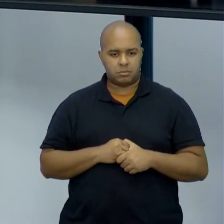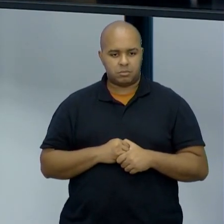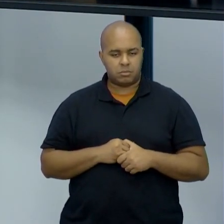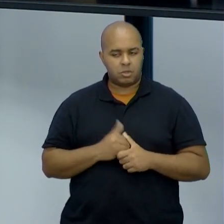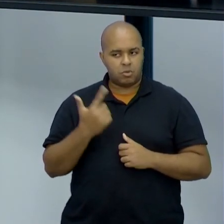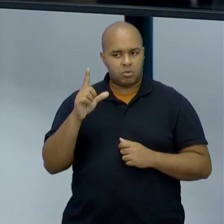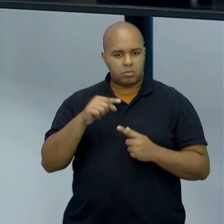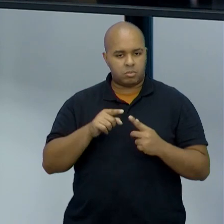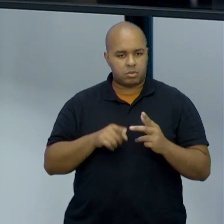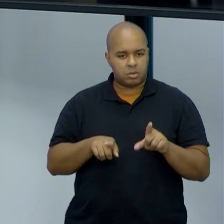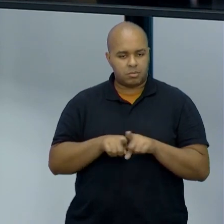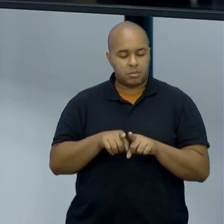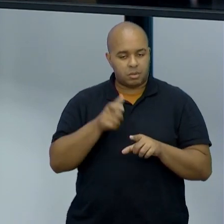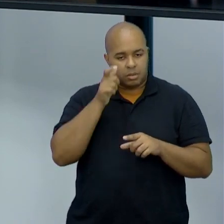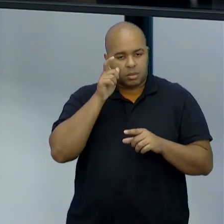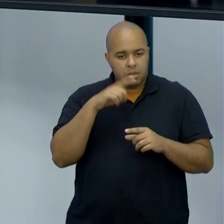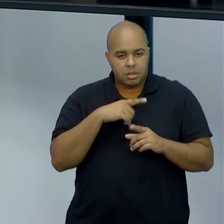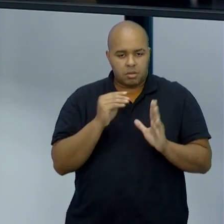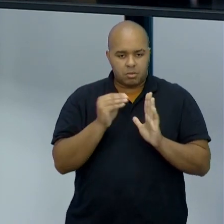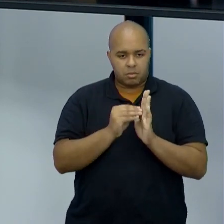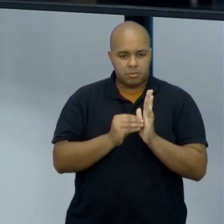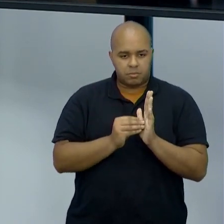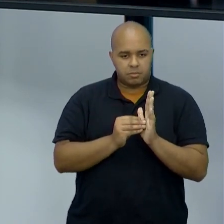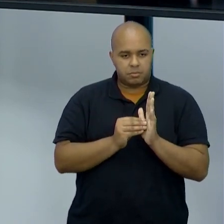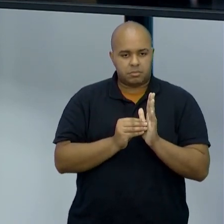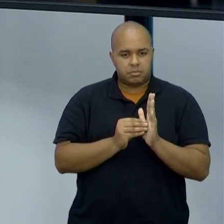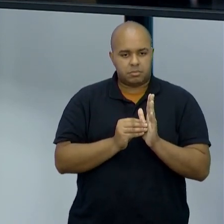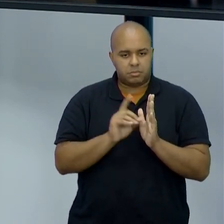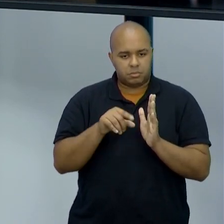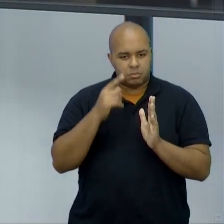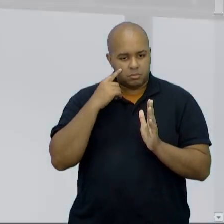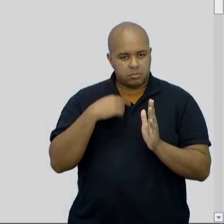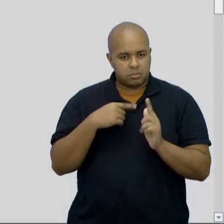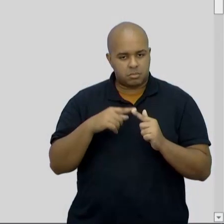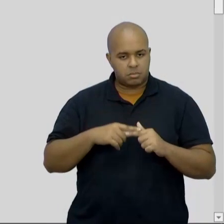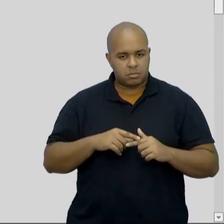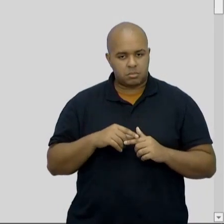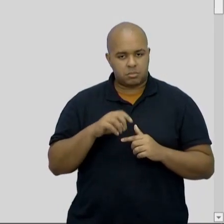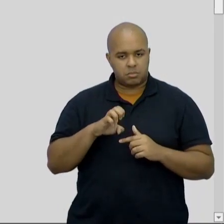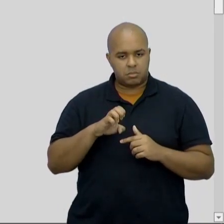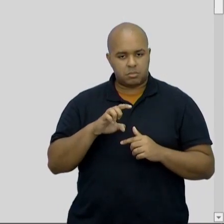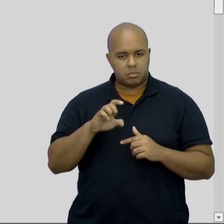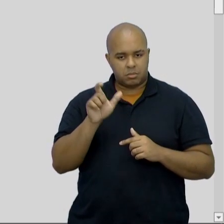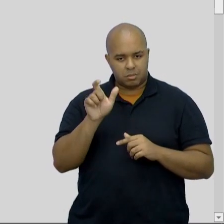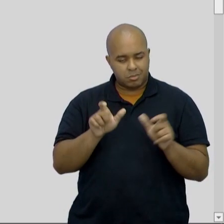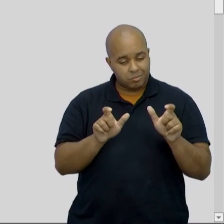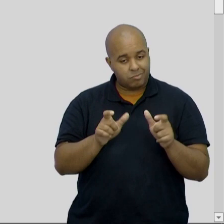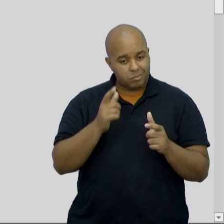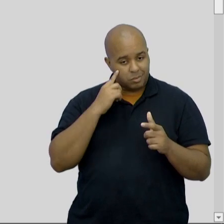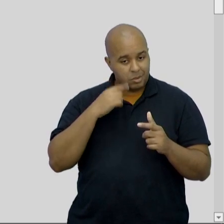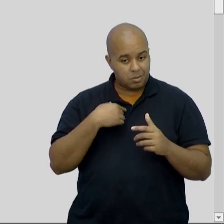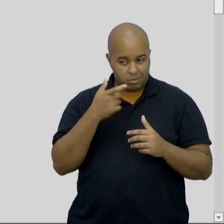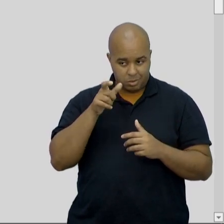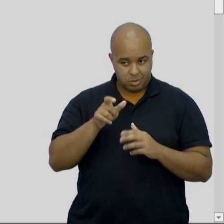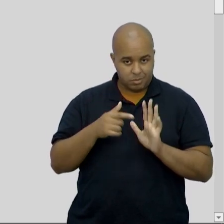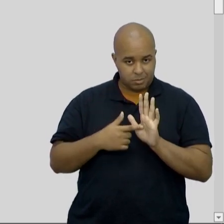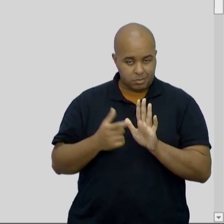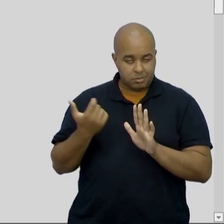Outro elemento aqui interessante que eu coloquei é o elemento do exemplo. Então, tem um